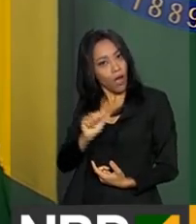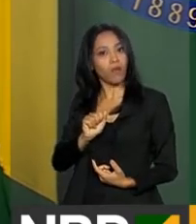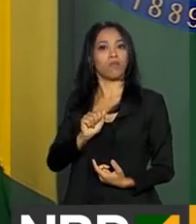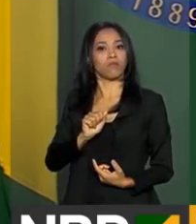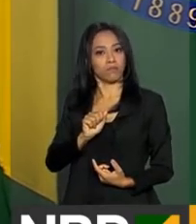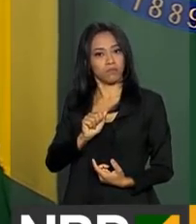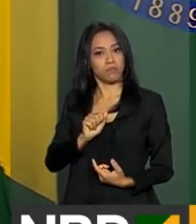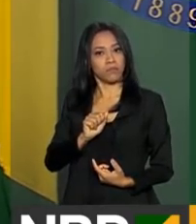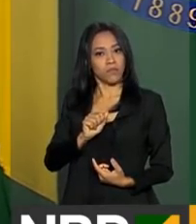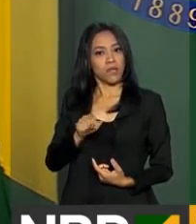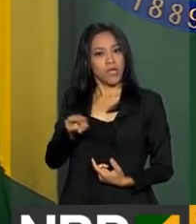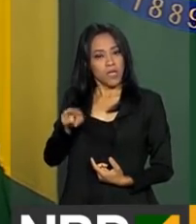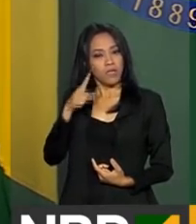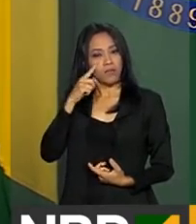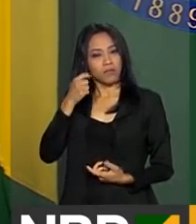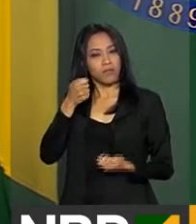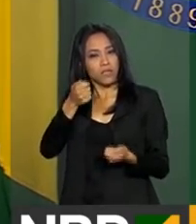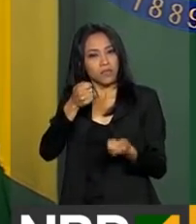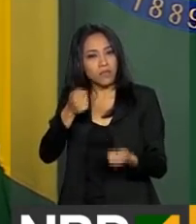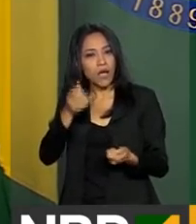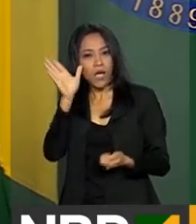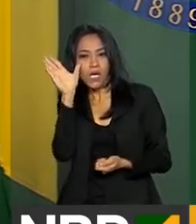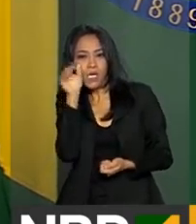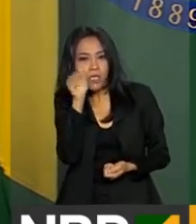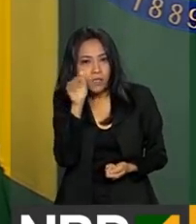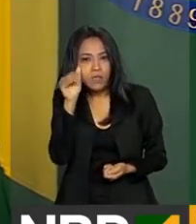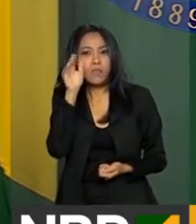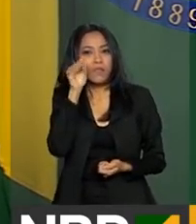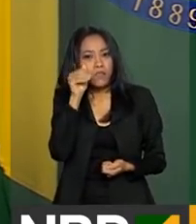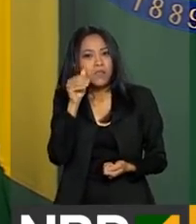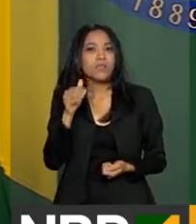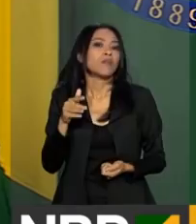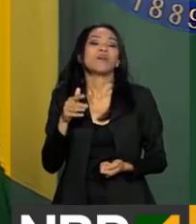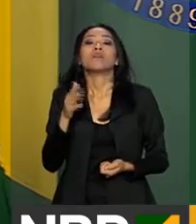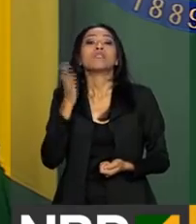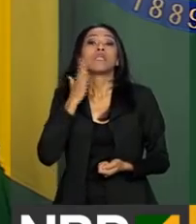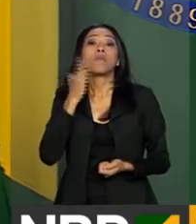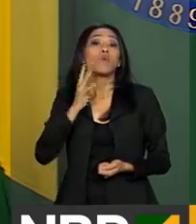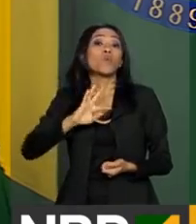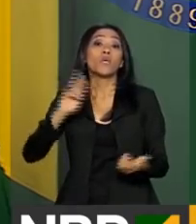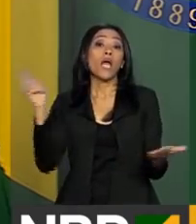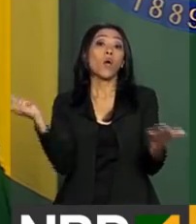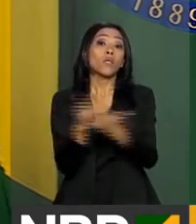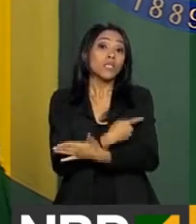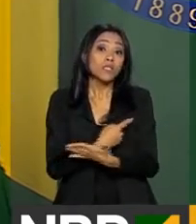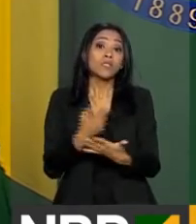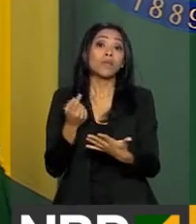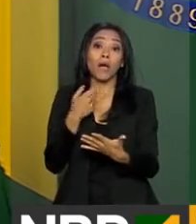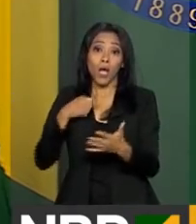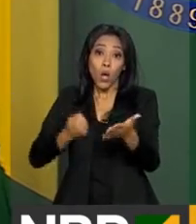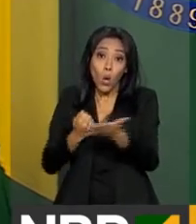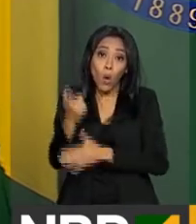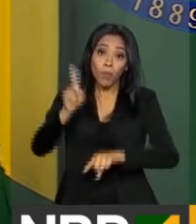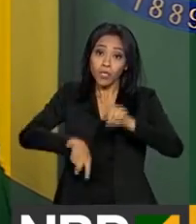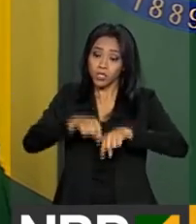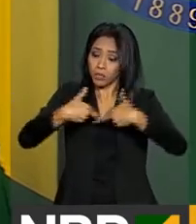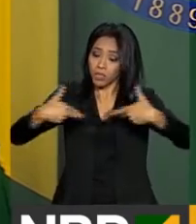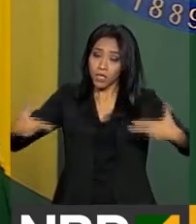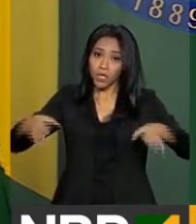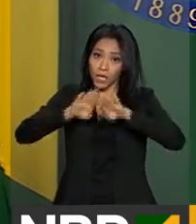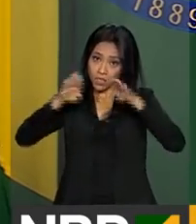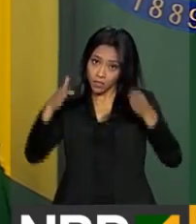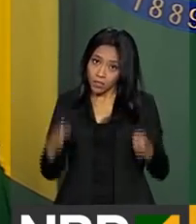vão tentar rastrear a origem dos recursos para compra dos imóveis até hoje não pediram como então já